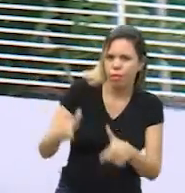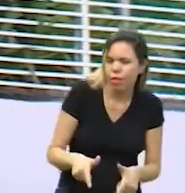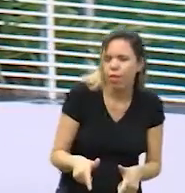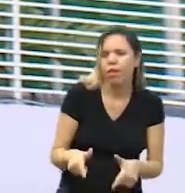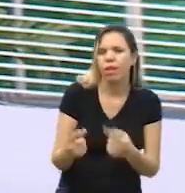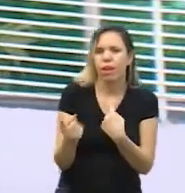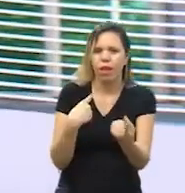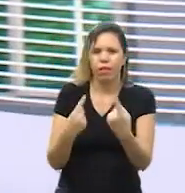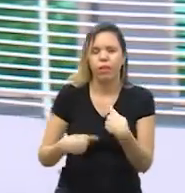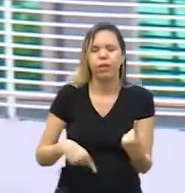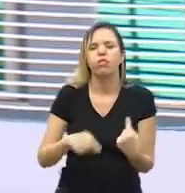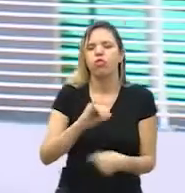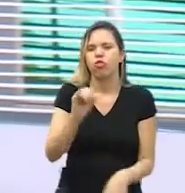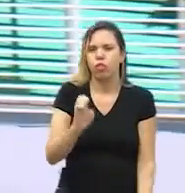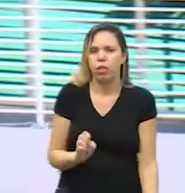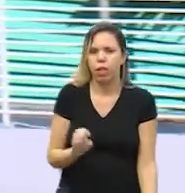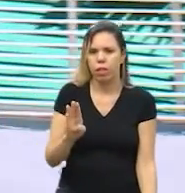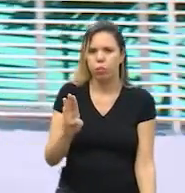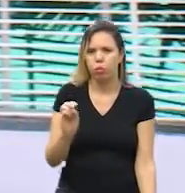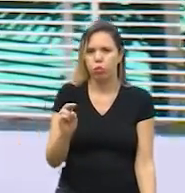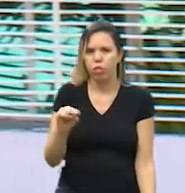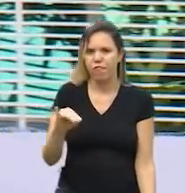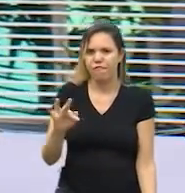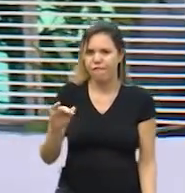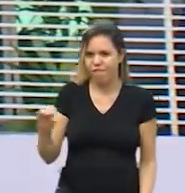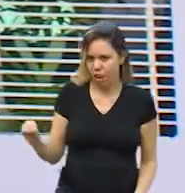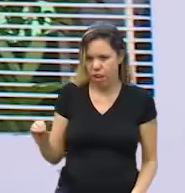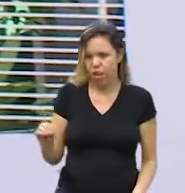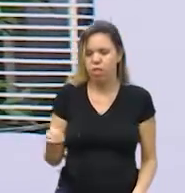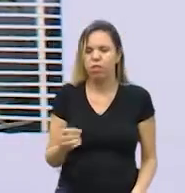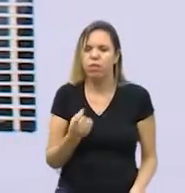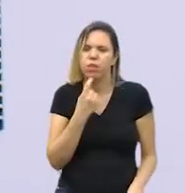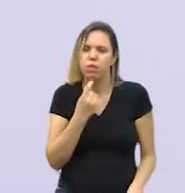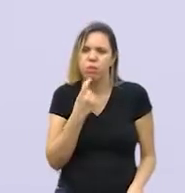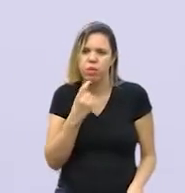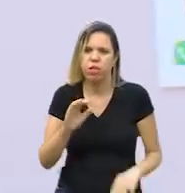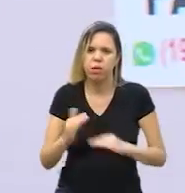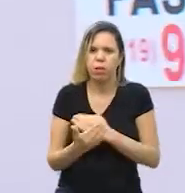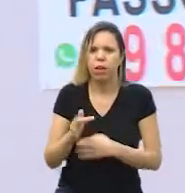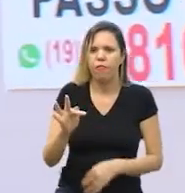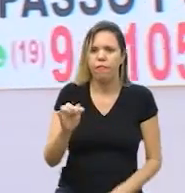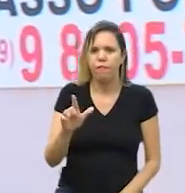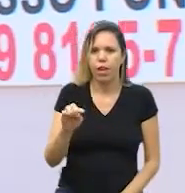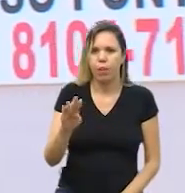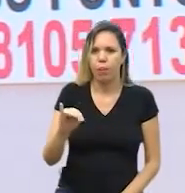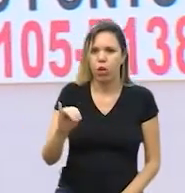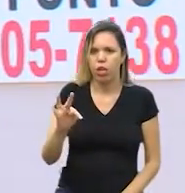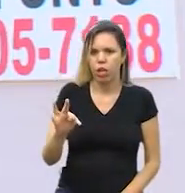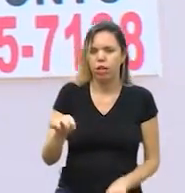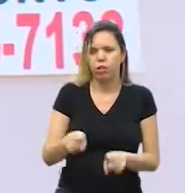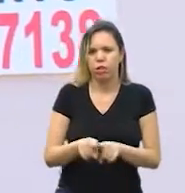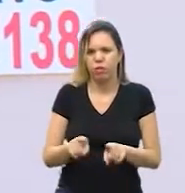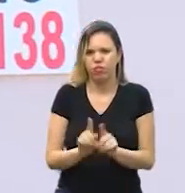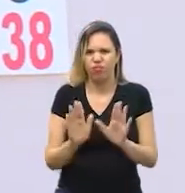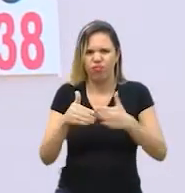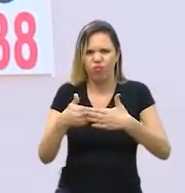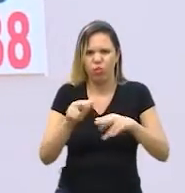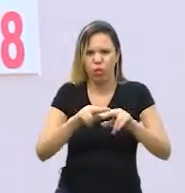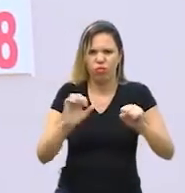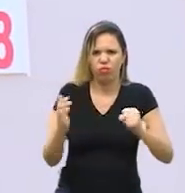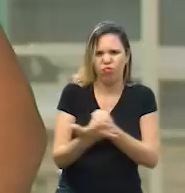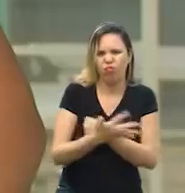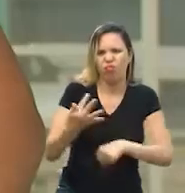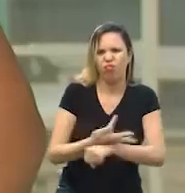Esse tradicional buffet na Avenida José Bonifácio, no Jardim Flamboyant, em Campinas, não aguentou o baque da pandemia e teve de fechar